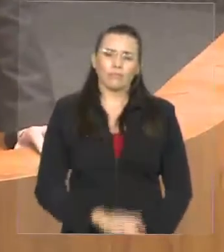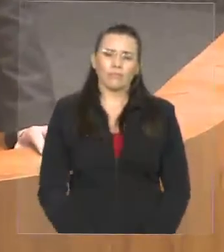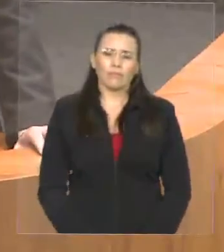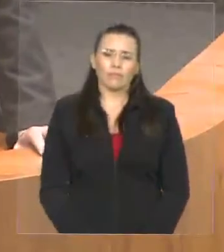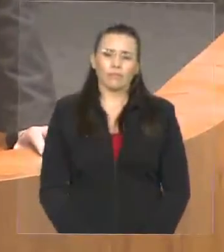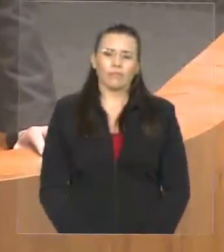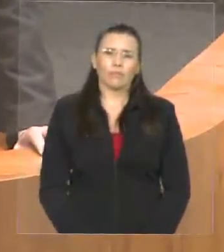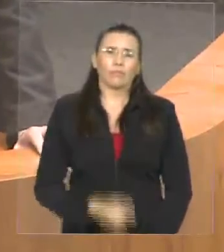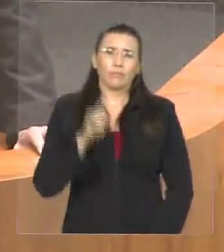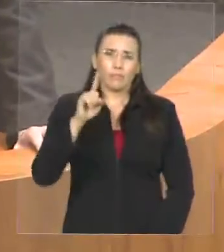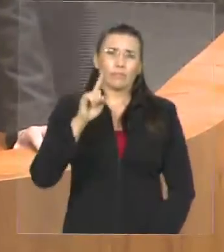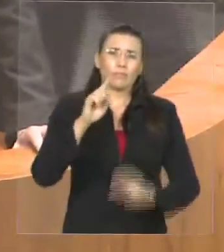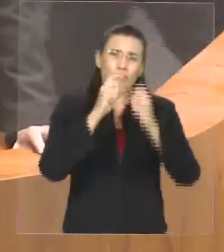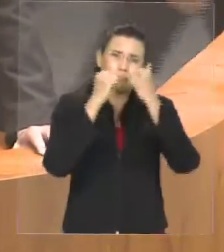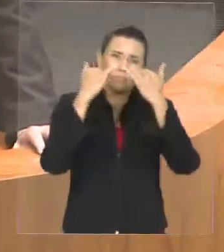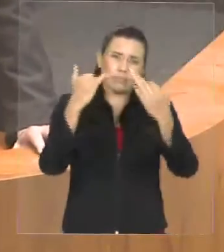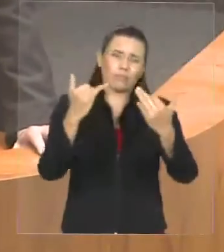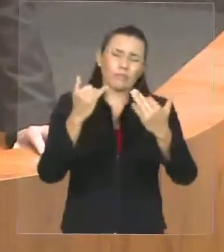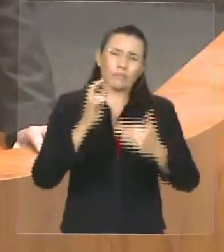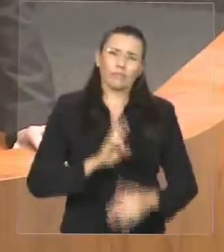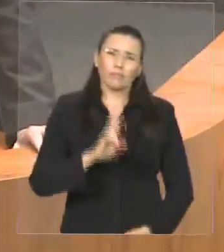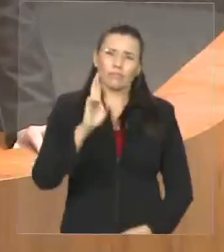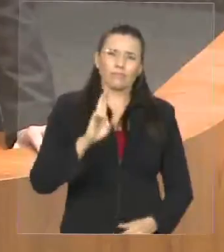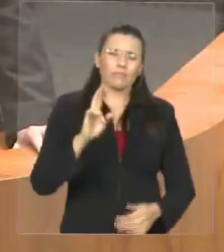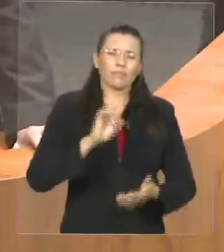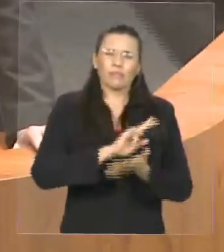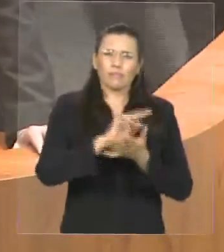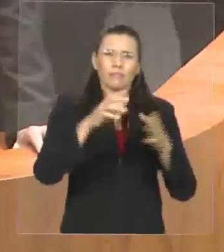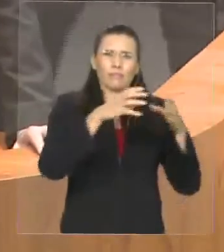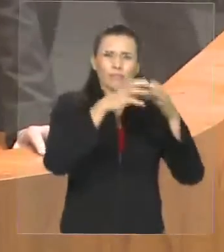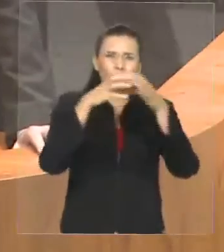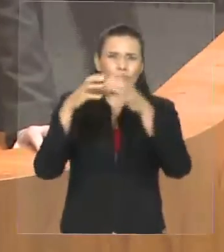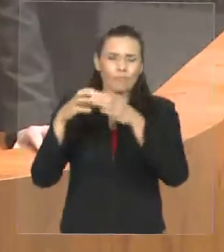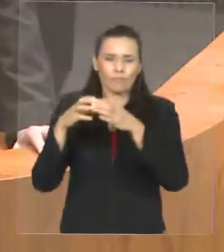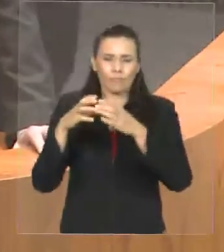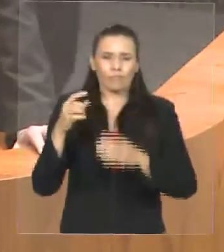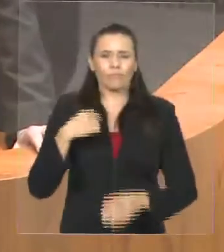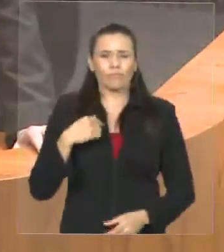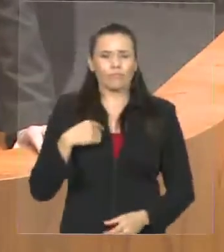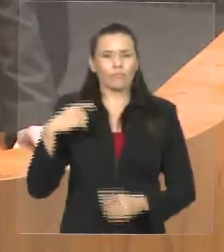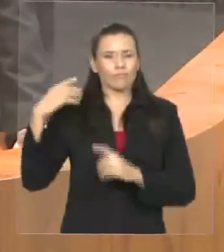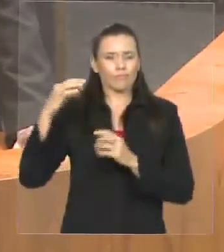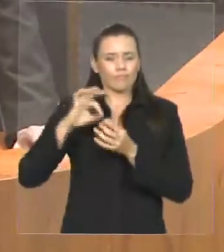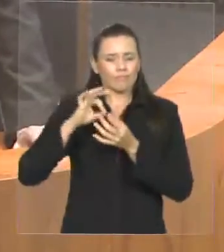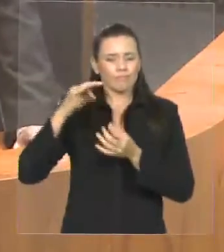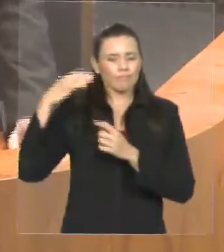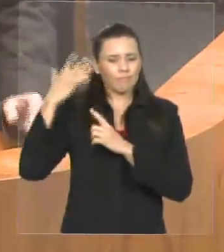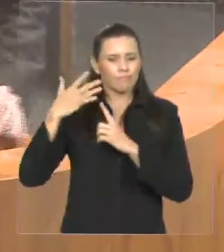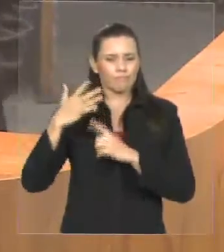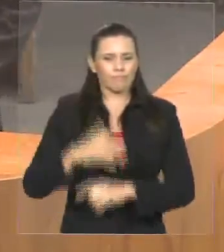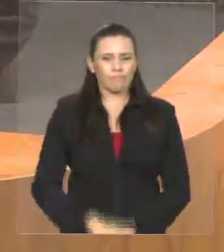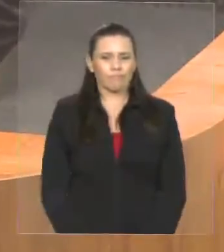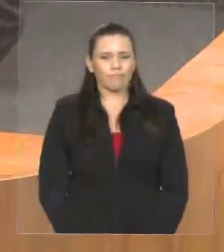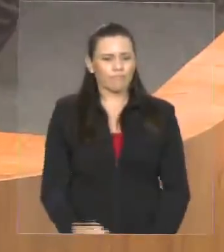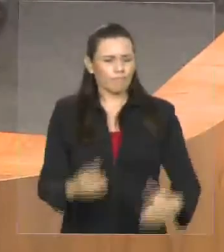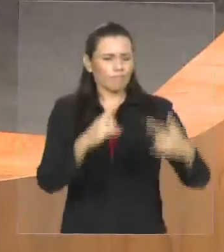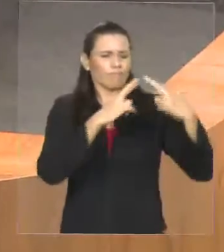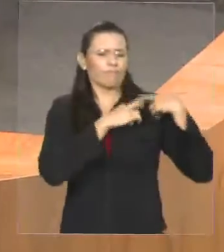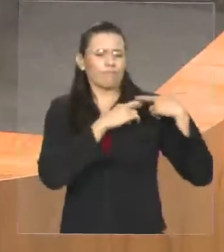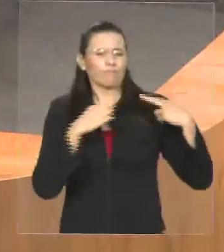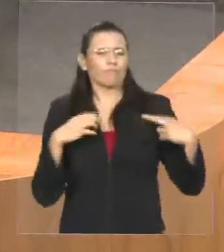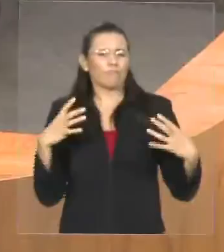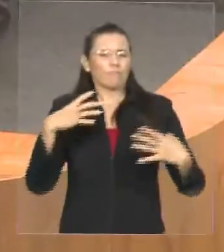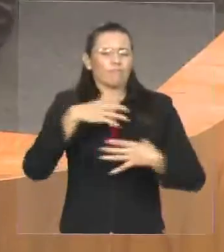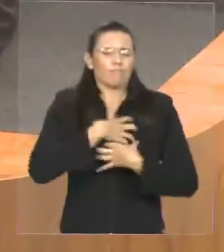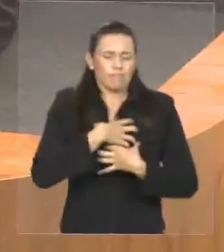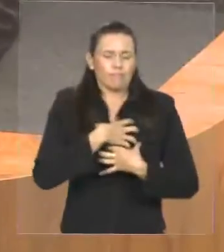classe que vêm acompanhar essa sessão, como disse há pouco no pequeno expediente, pesa sobre nós o destino de milhares